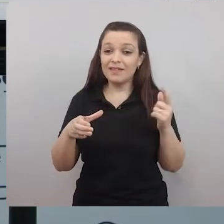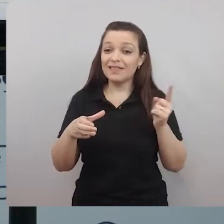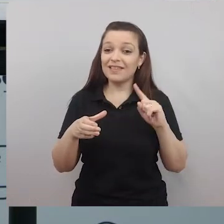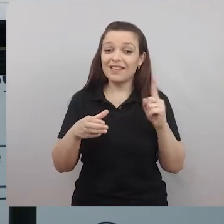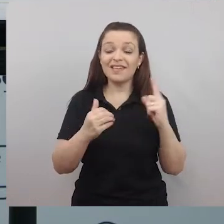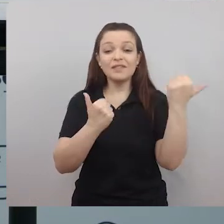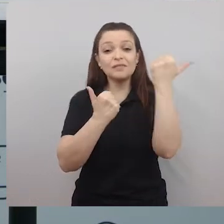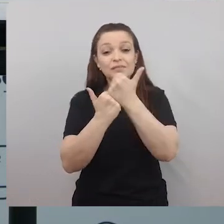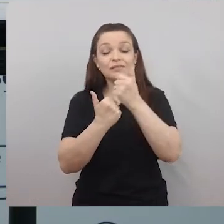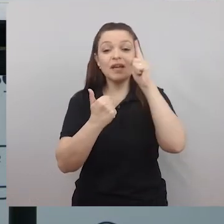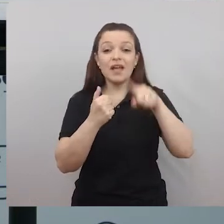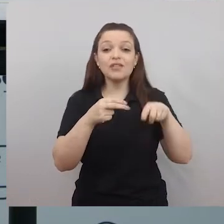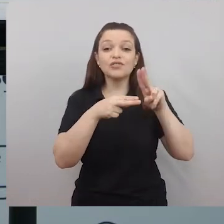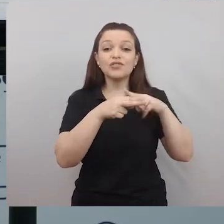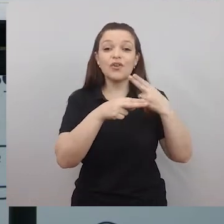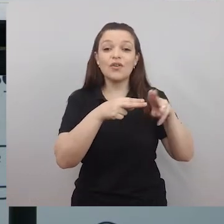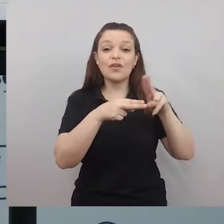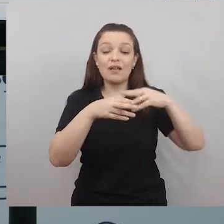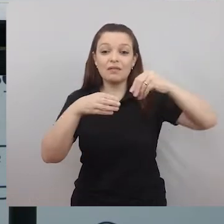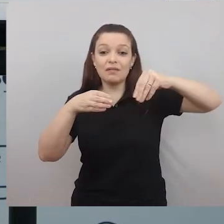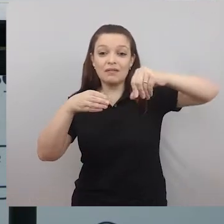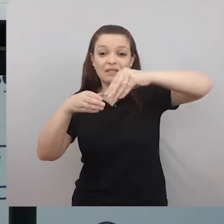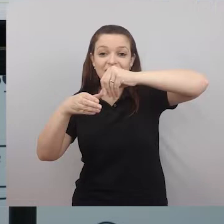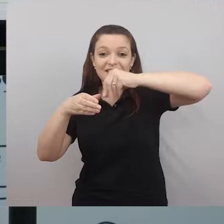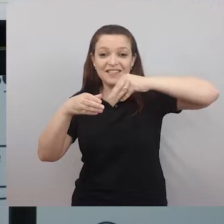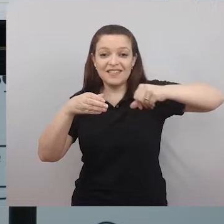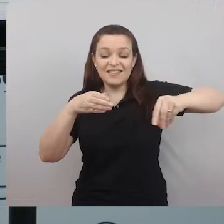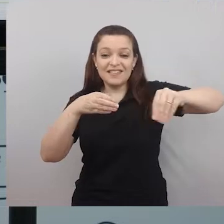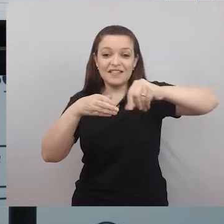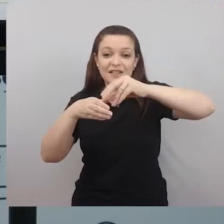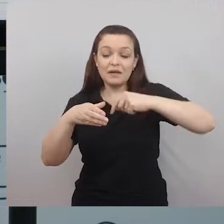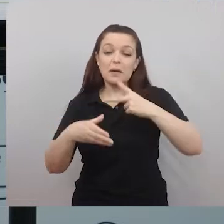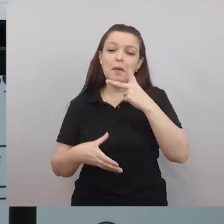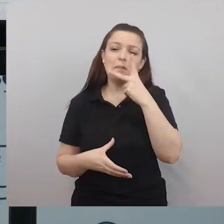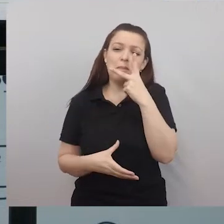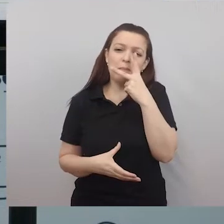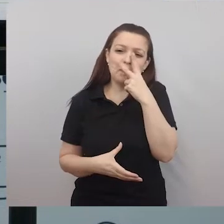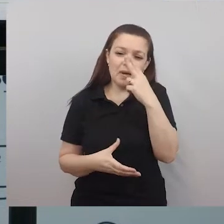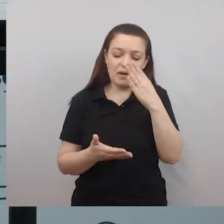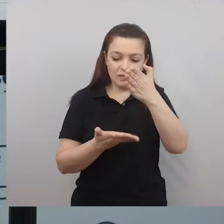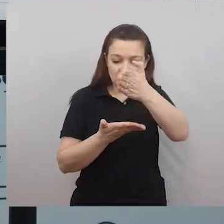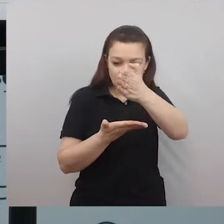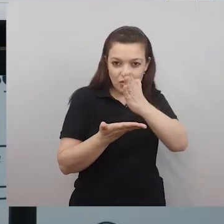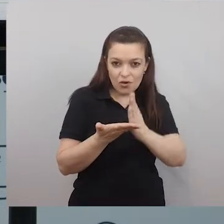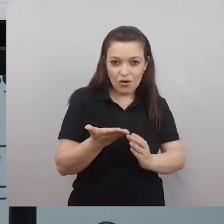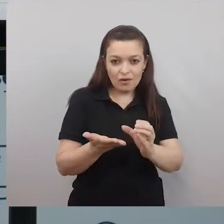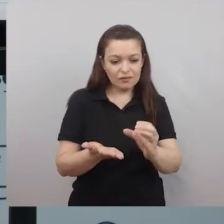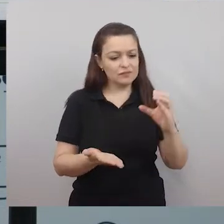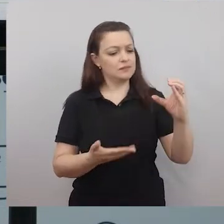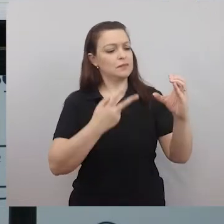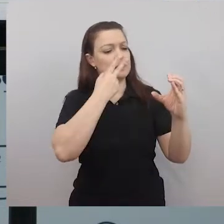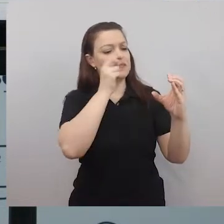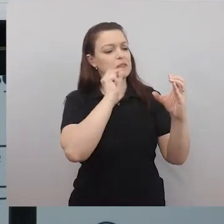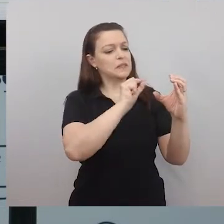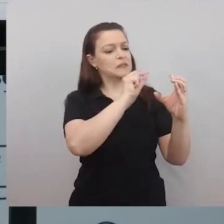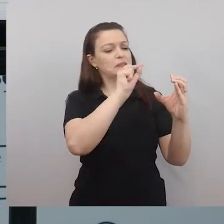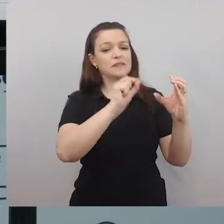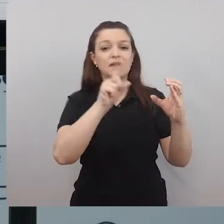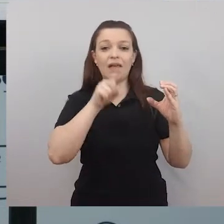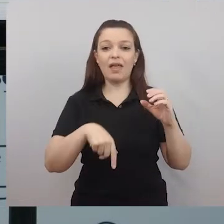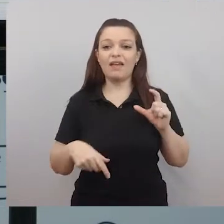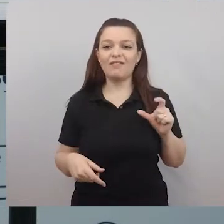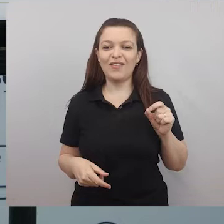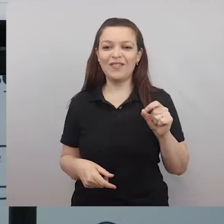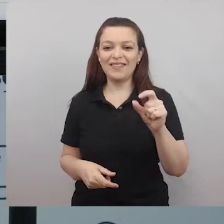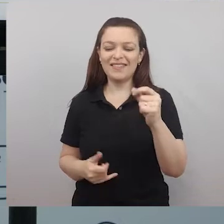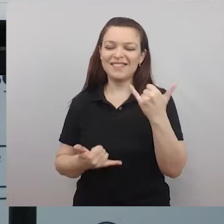massa, nós colocamos um pouquinho de granulado, que é aquele chocolate picadinho, E quando ele fica pronto, ele parece um